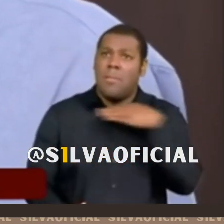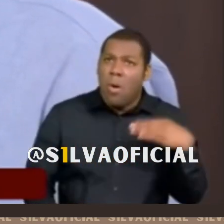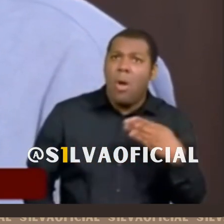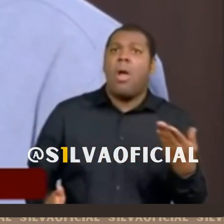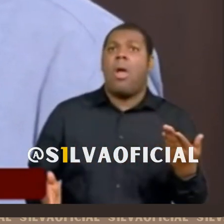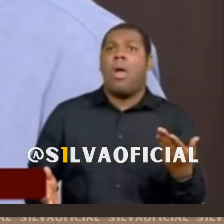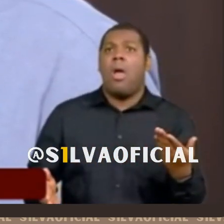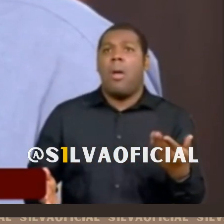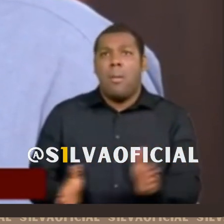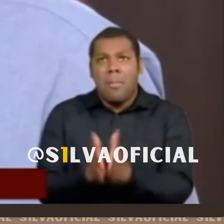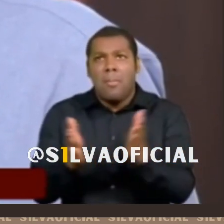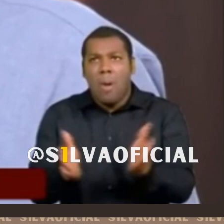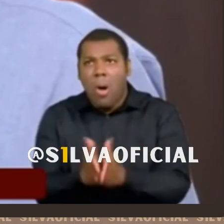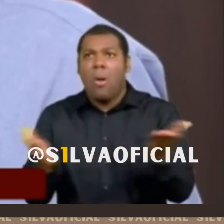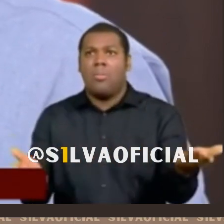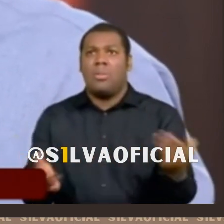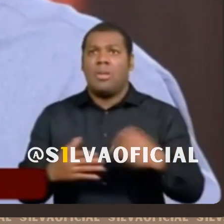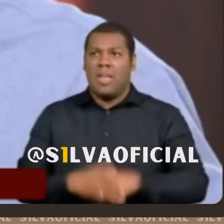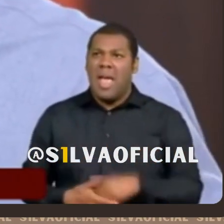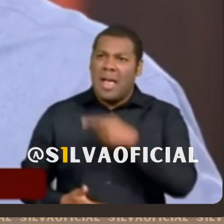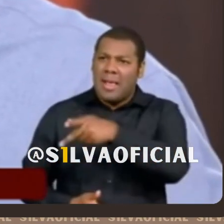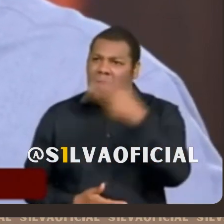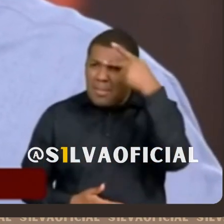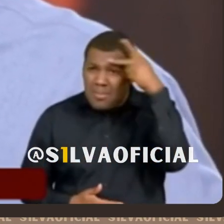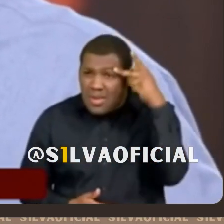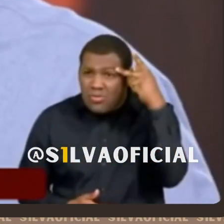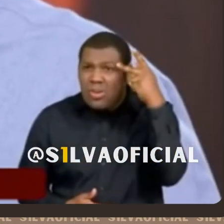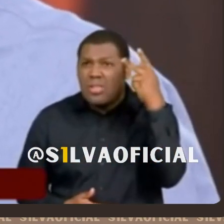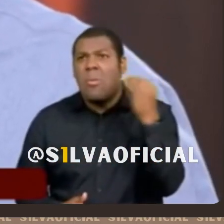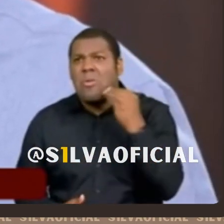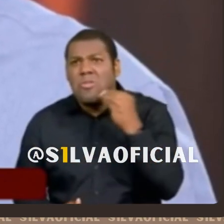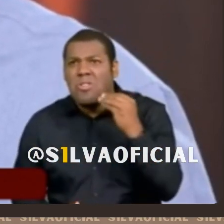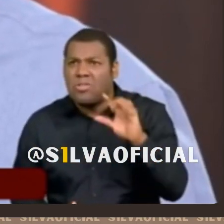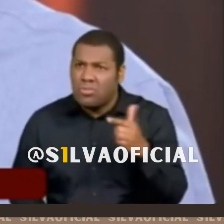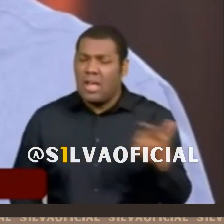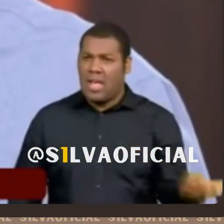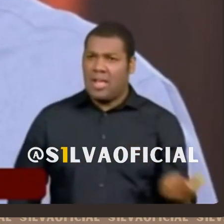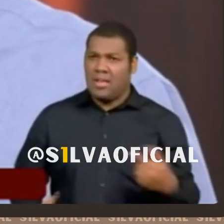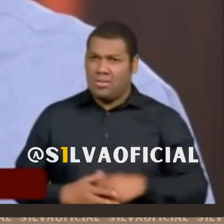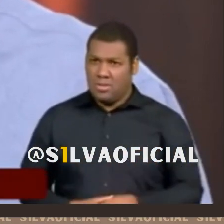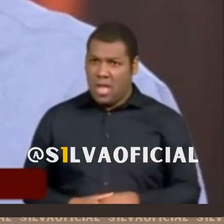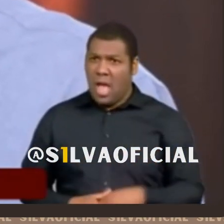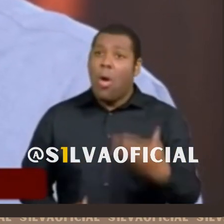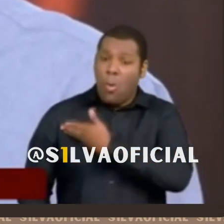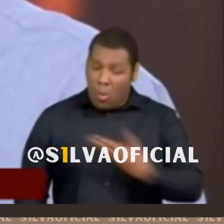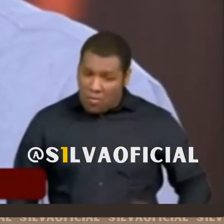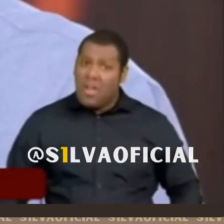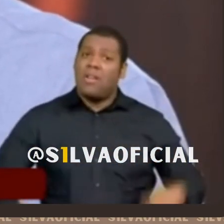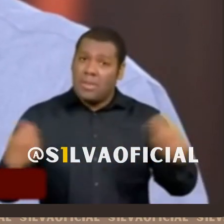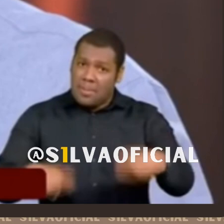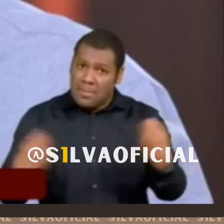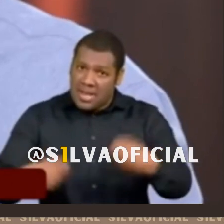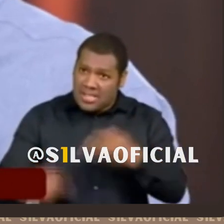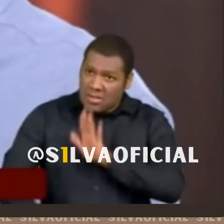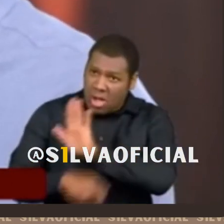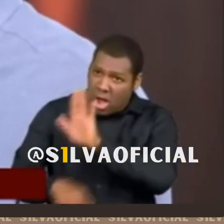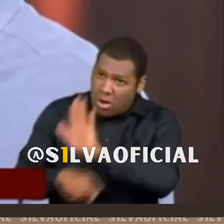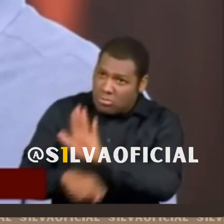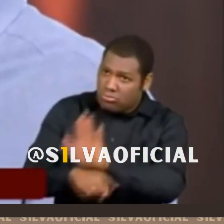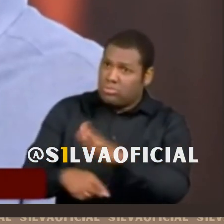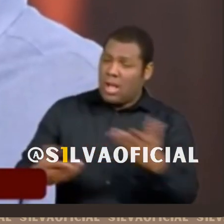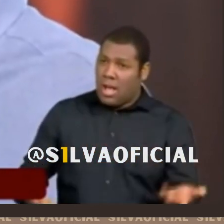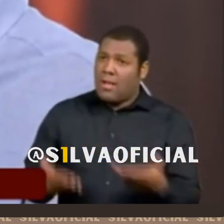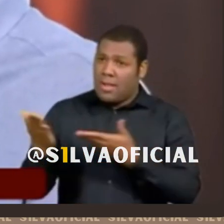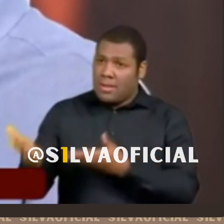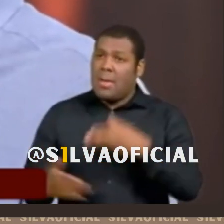dar uma oportunidade é o Estado. Nós é que temos que criar as condições. Por isso, uma coisa importante que nós fizemos, eu fui ao